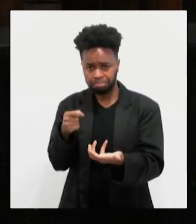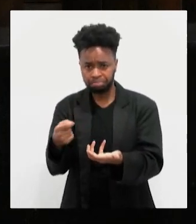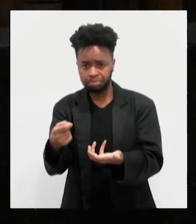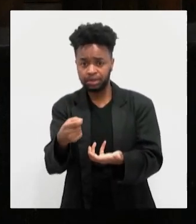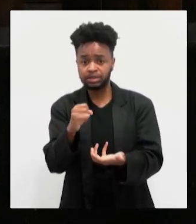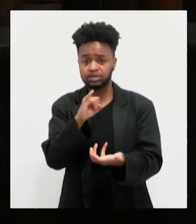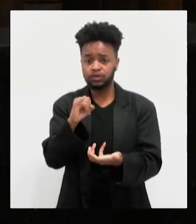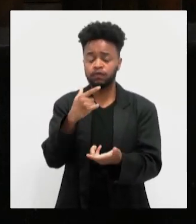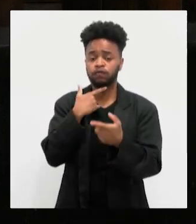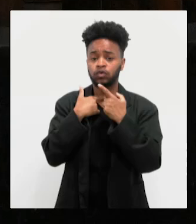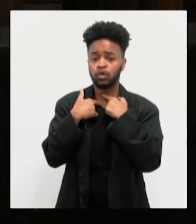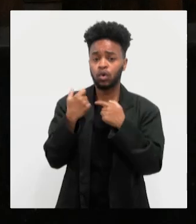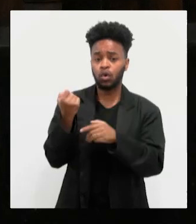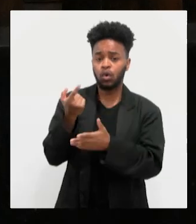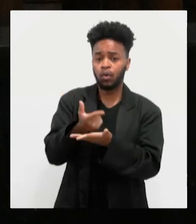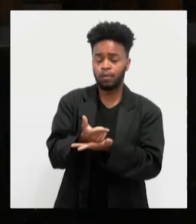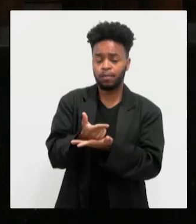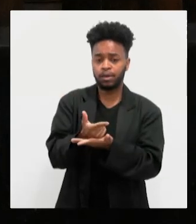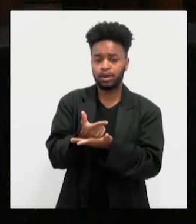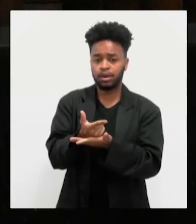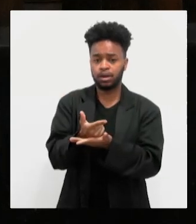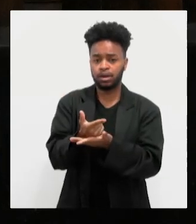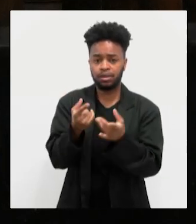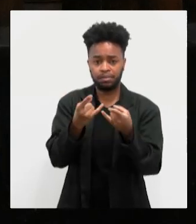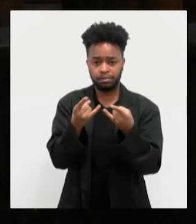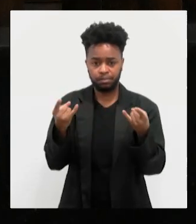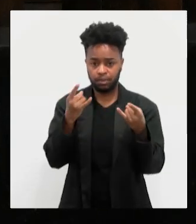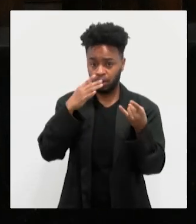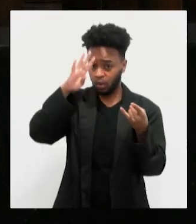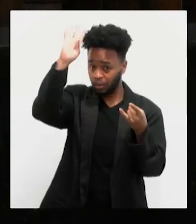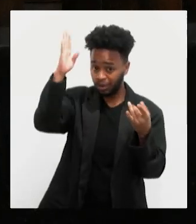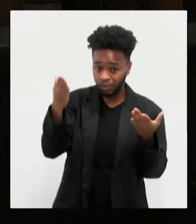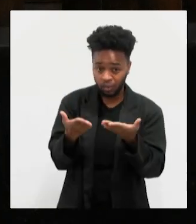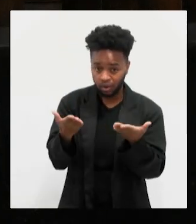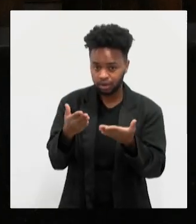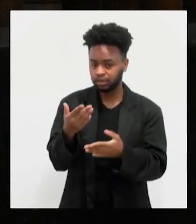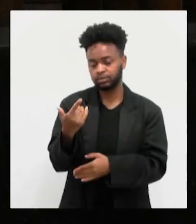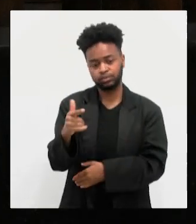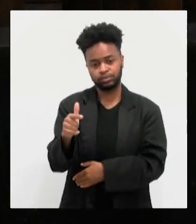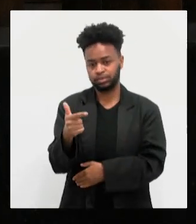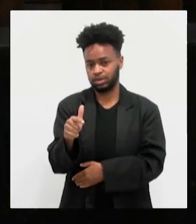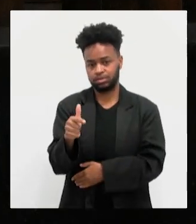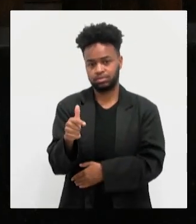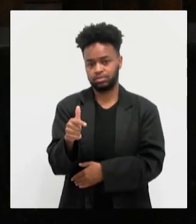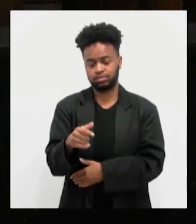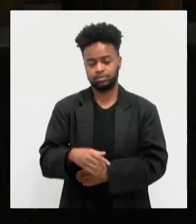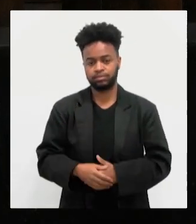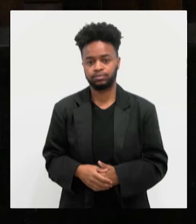uma passagem para Roma agora, é capaz de não ter uma passagem aérea.